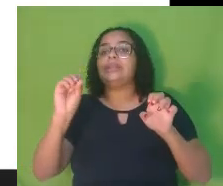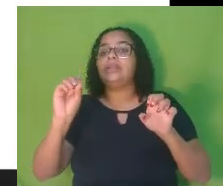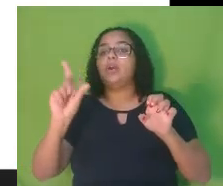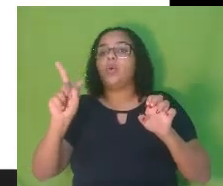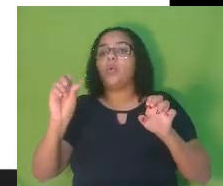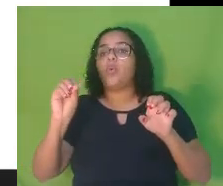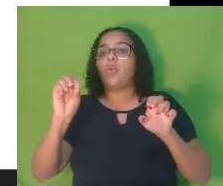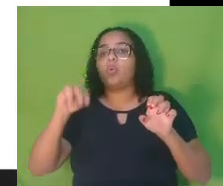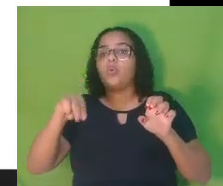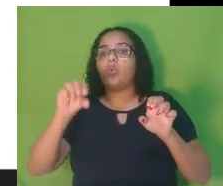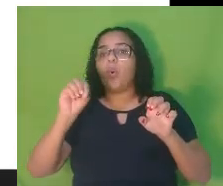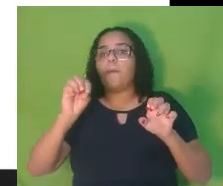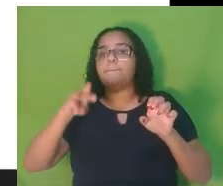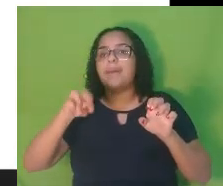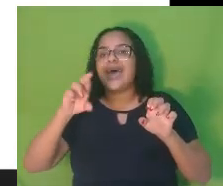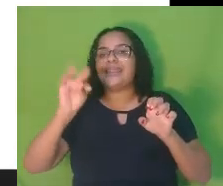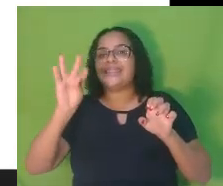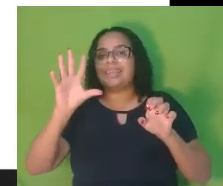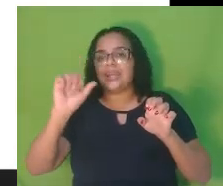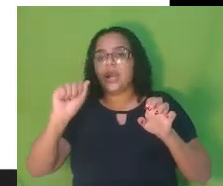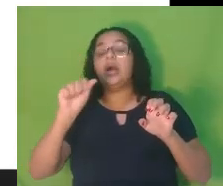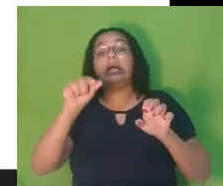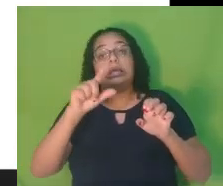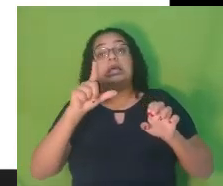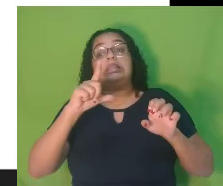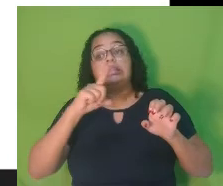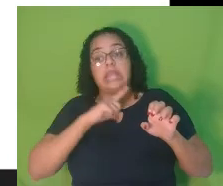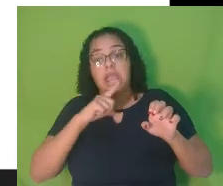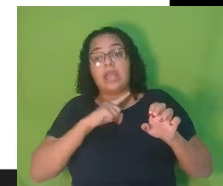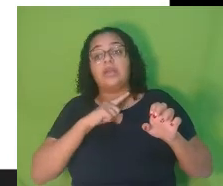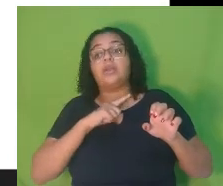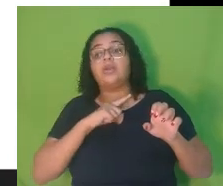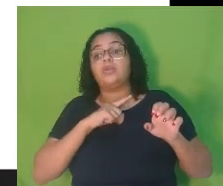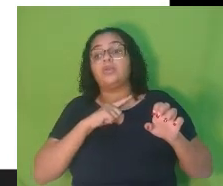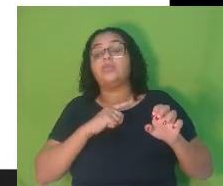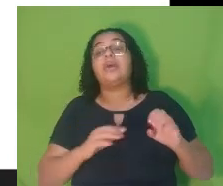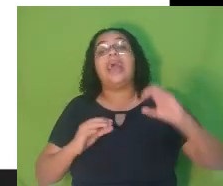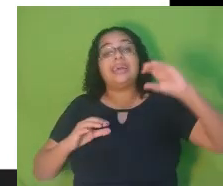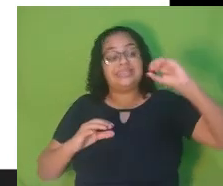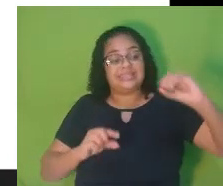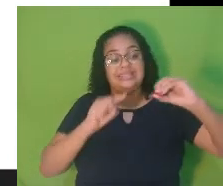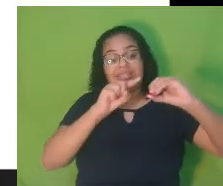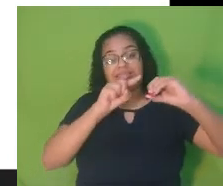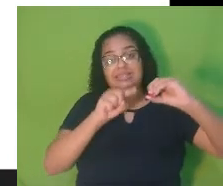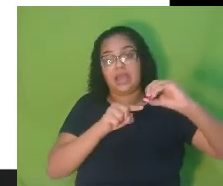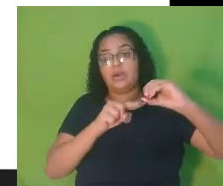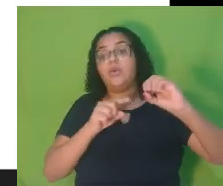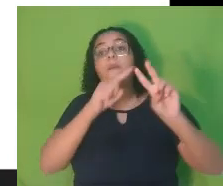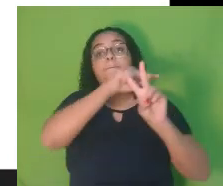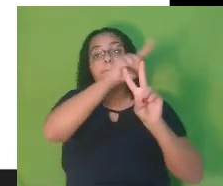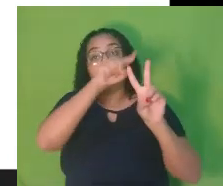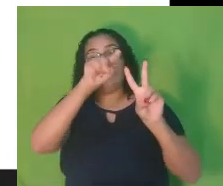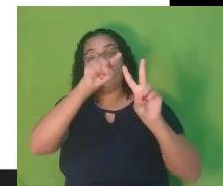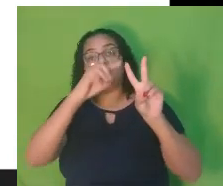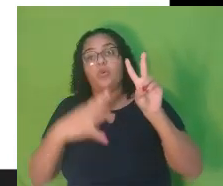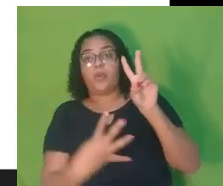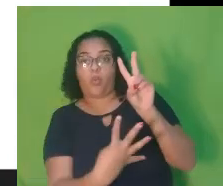e a gente quer saber se ela tem solução no intervalo 0 π sobre 4.